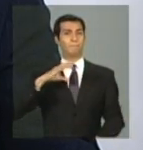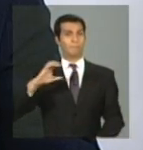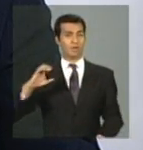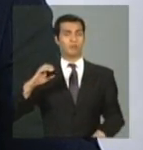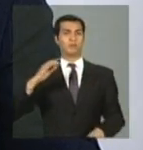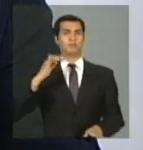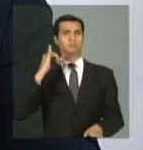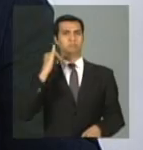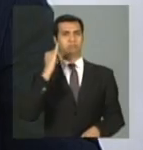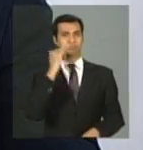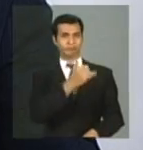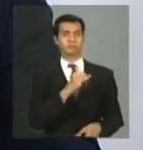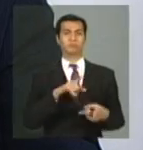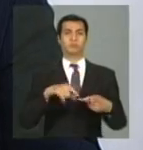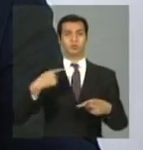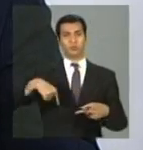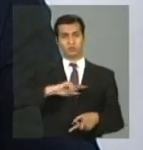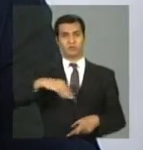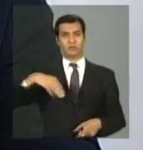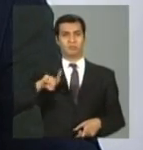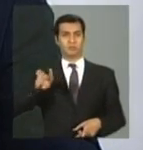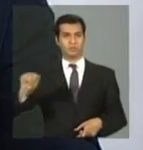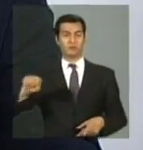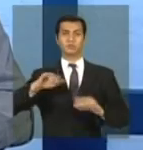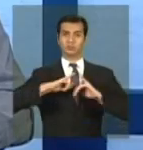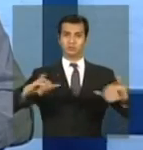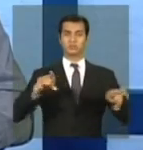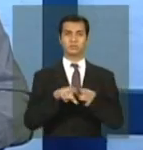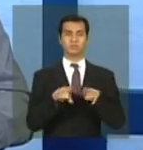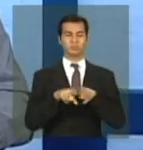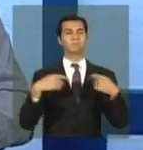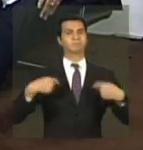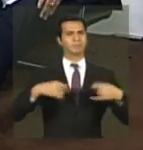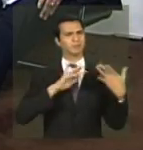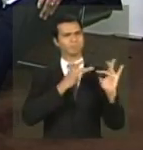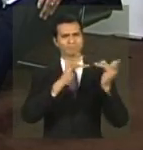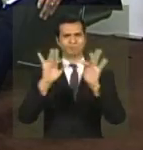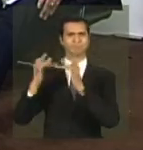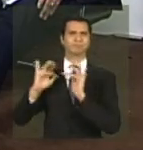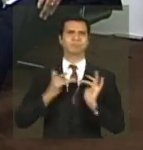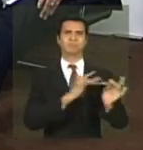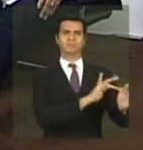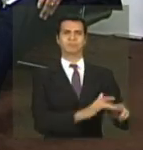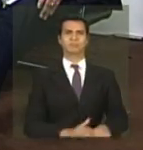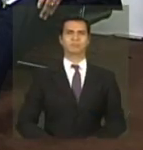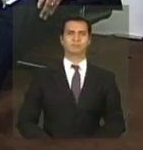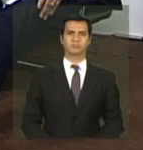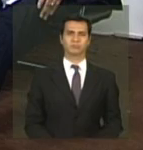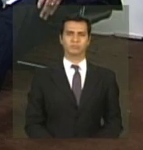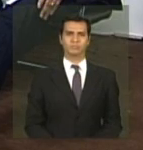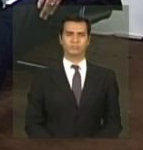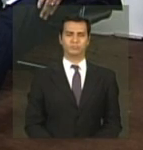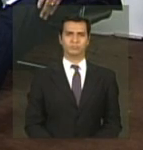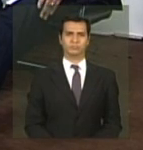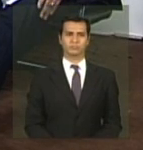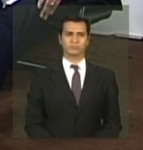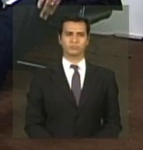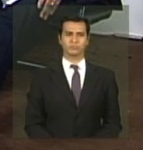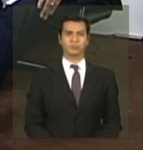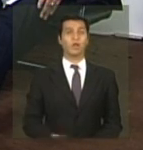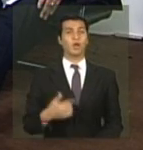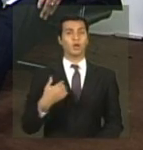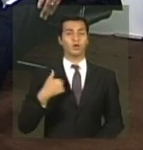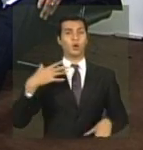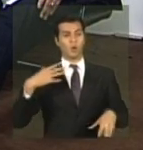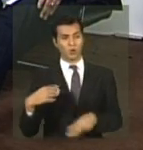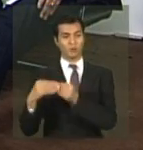emana também, que haja essa comunicação. Permite complementar? Sim, claro. complementando, né, a participação aqui do Marcos, lembrar também, a